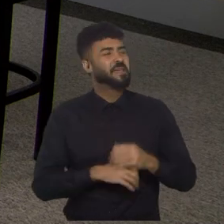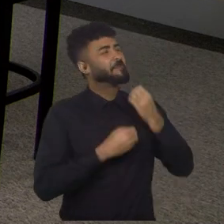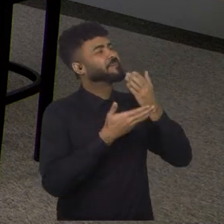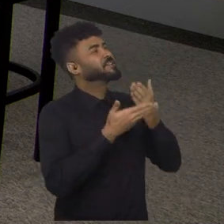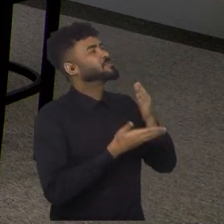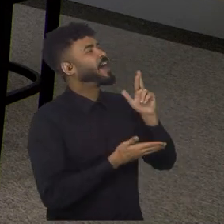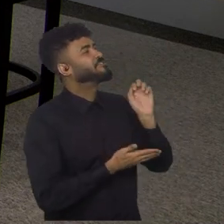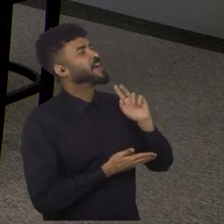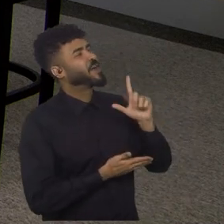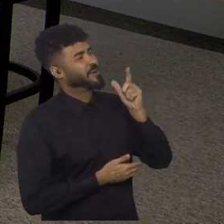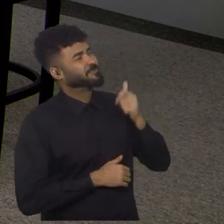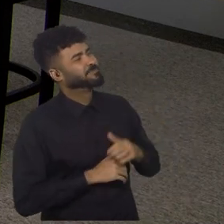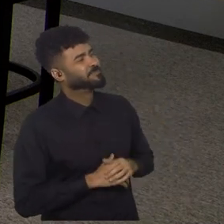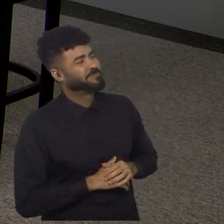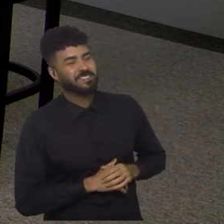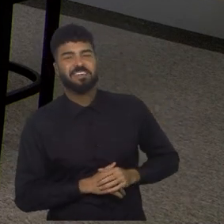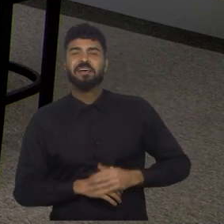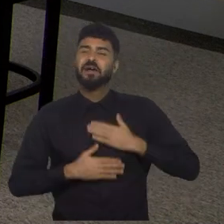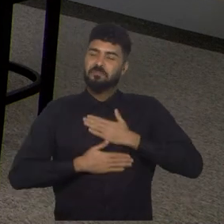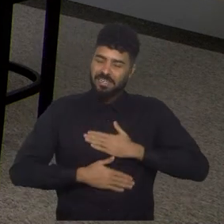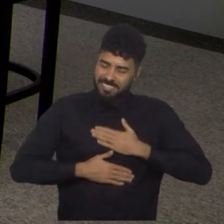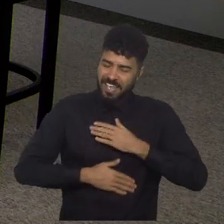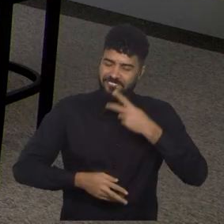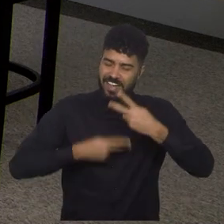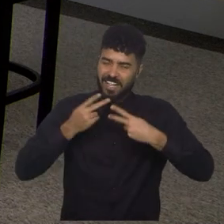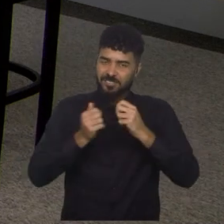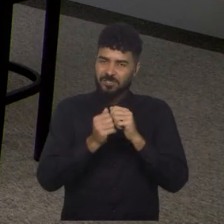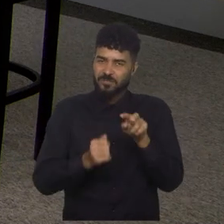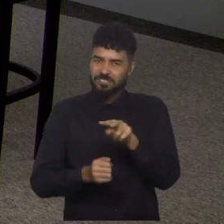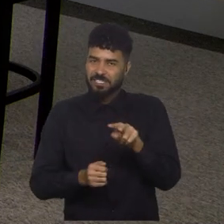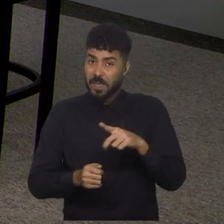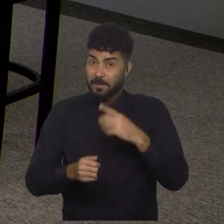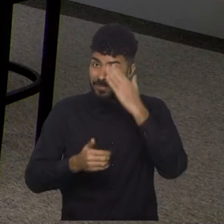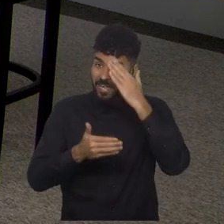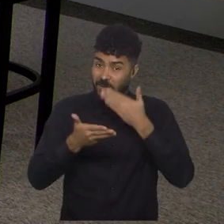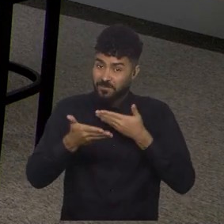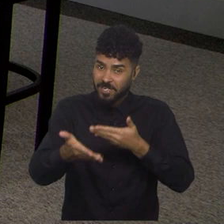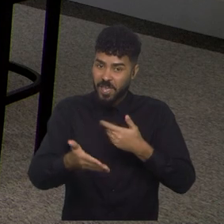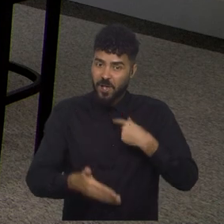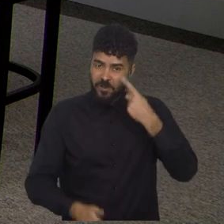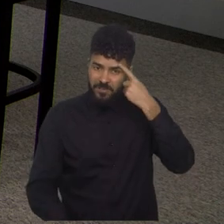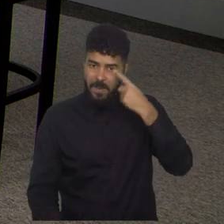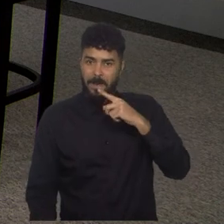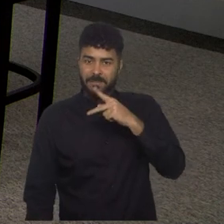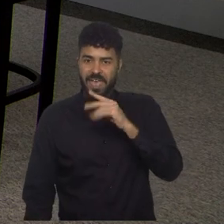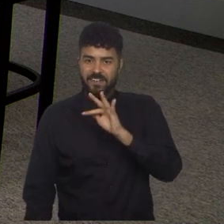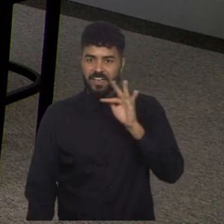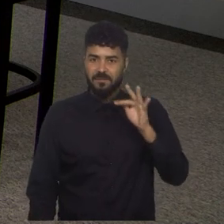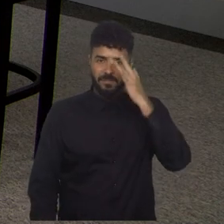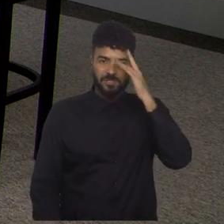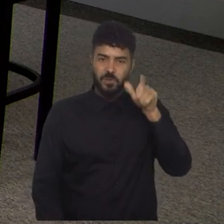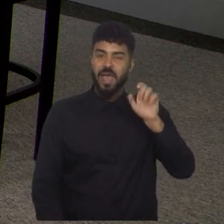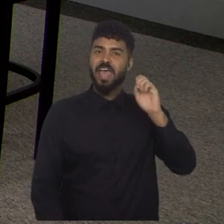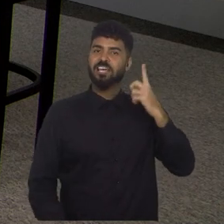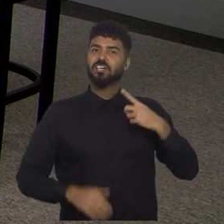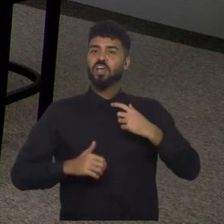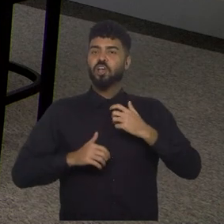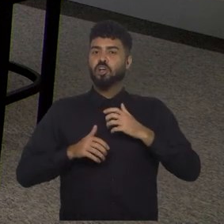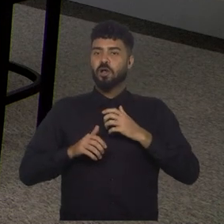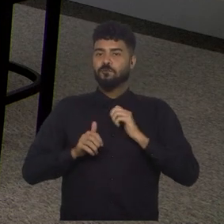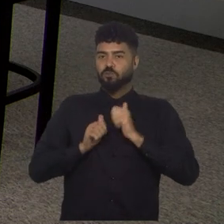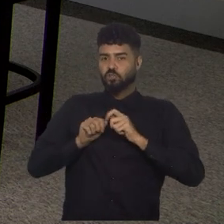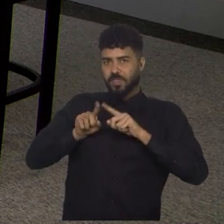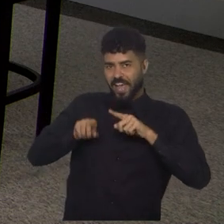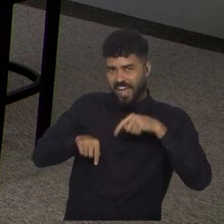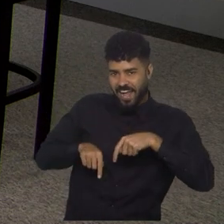Rafael. Prazer enorme falar com vocês, obrigado pelo convite, já vi que tem um pessoal do PFF que já passou por aqui também, então é um prazer fazer parte